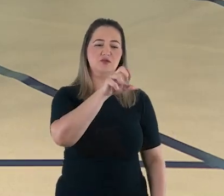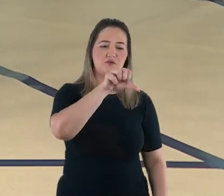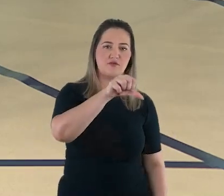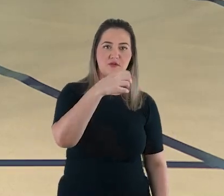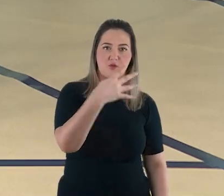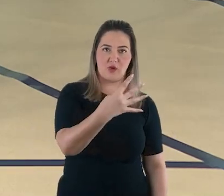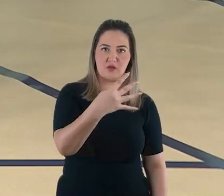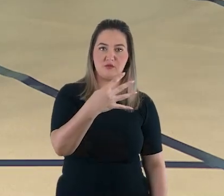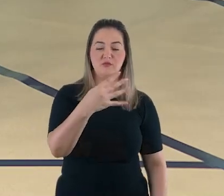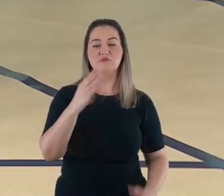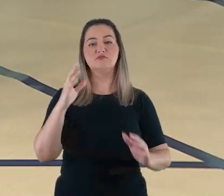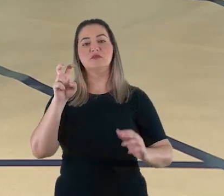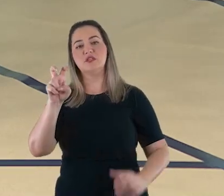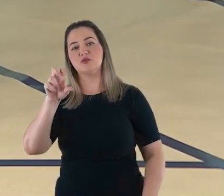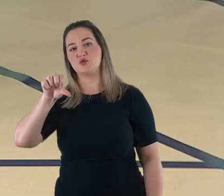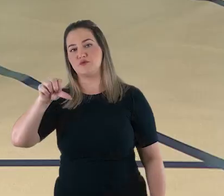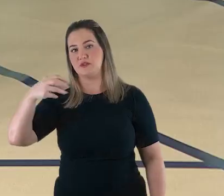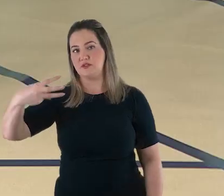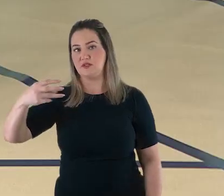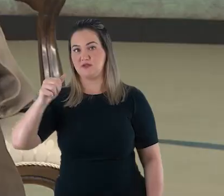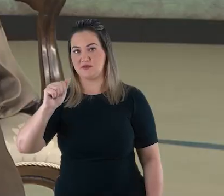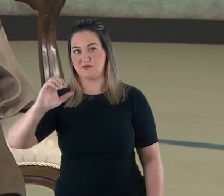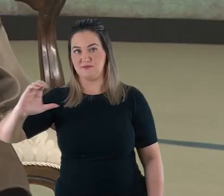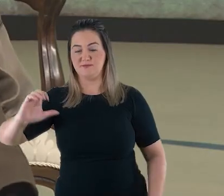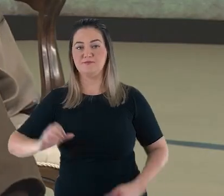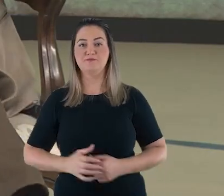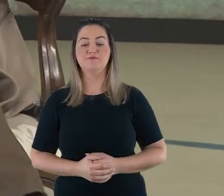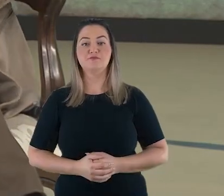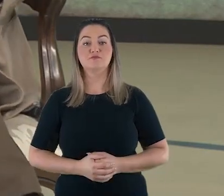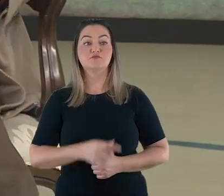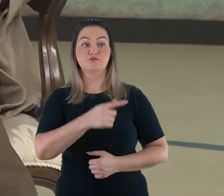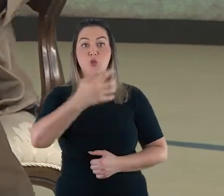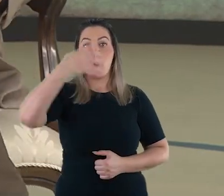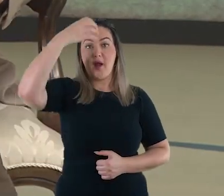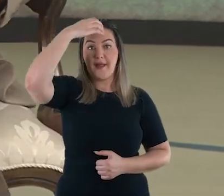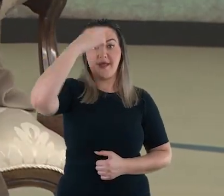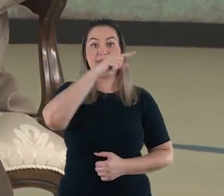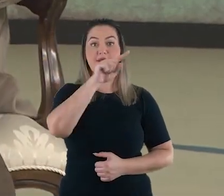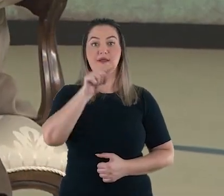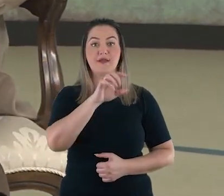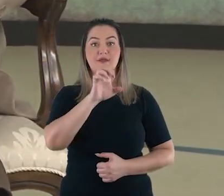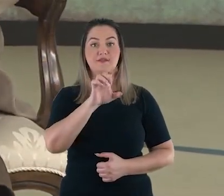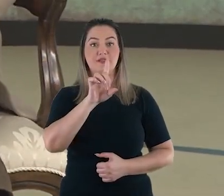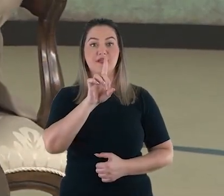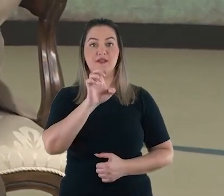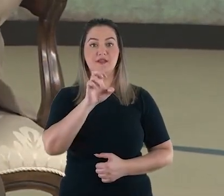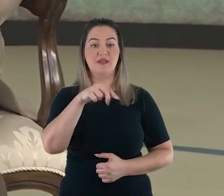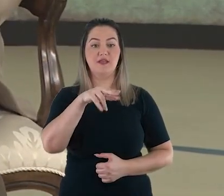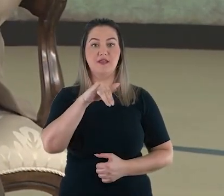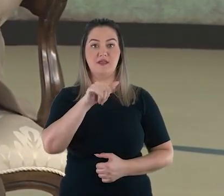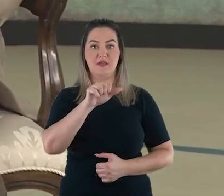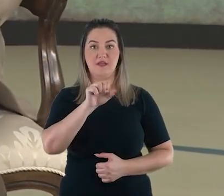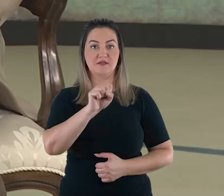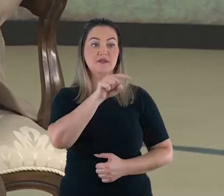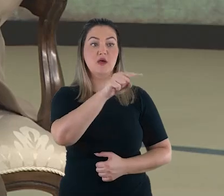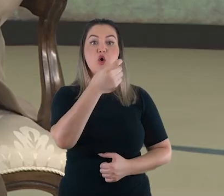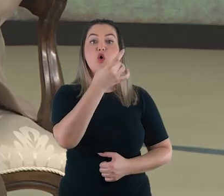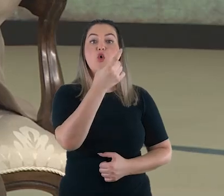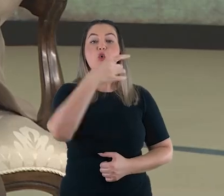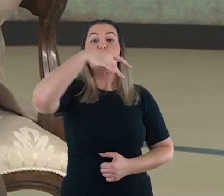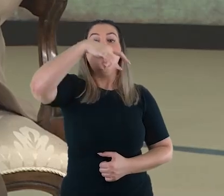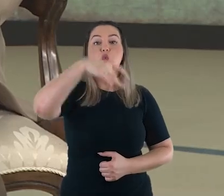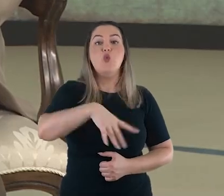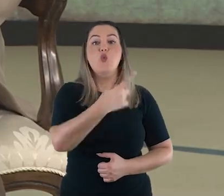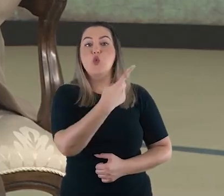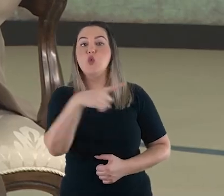e 593 a.C. O rei Zedequias, só para você lembrar, foi o último rei de Judá que